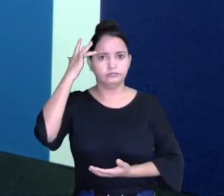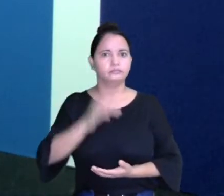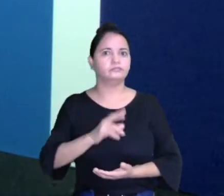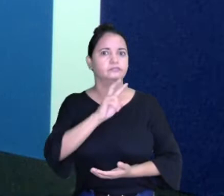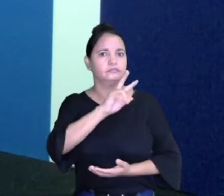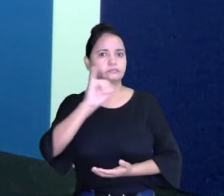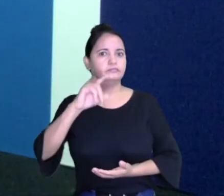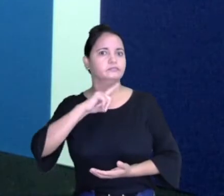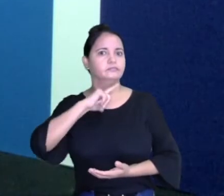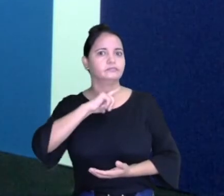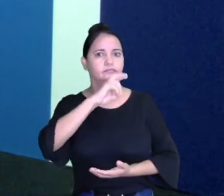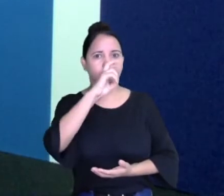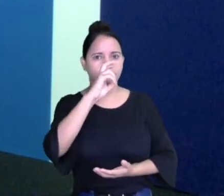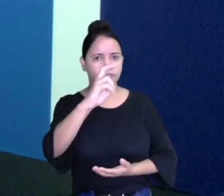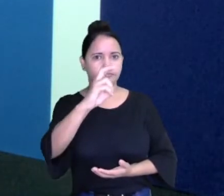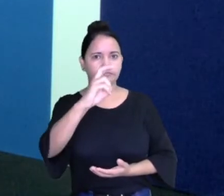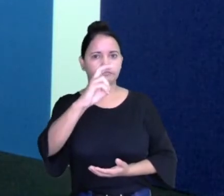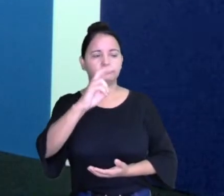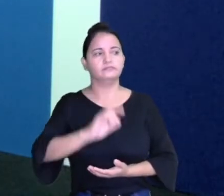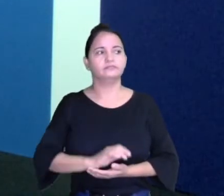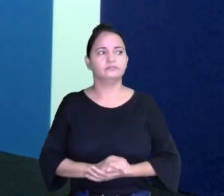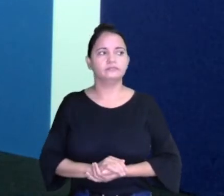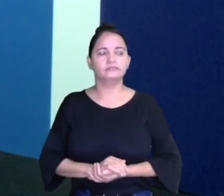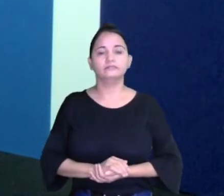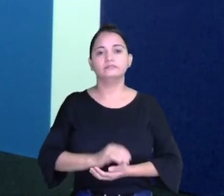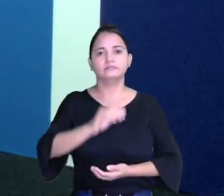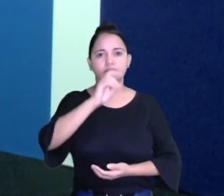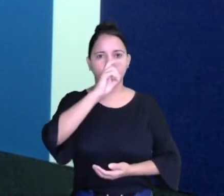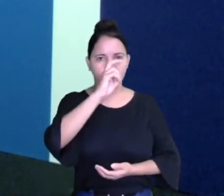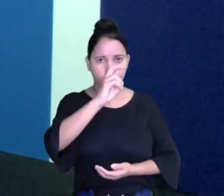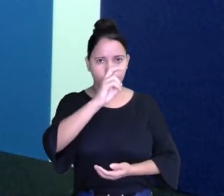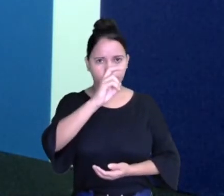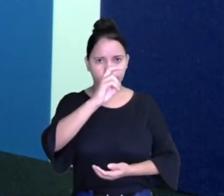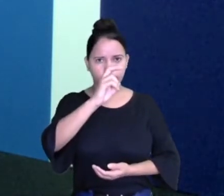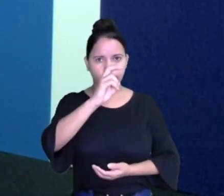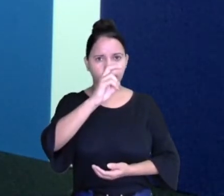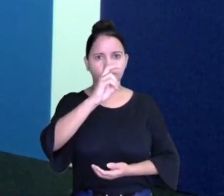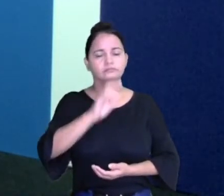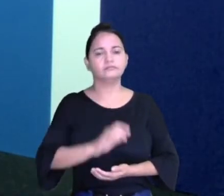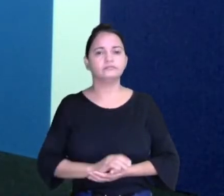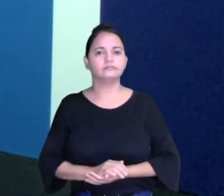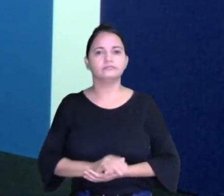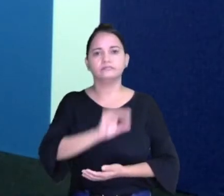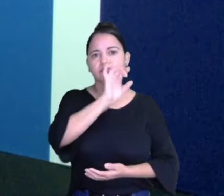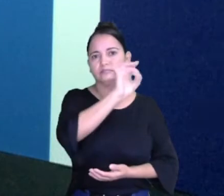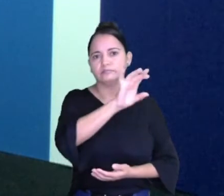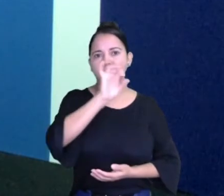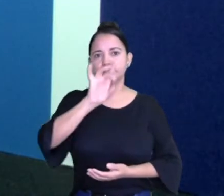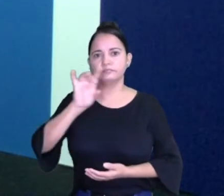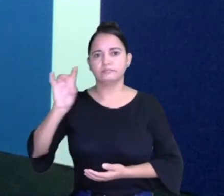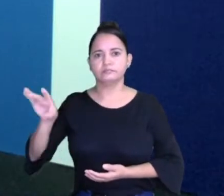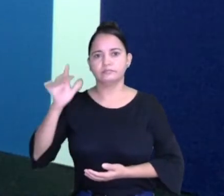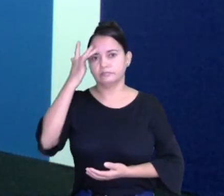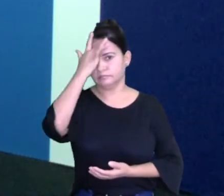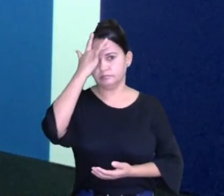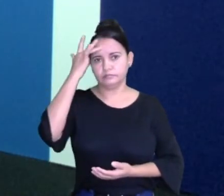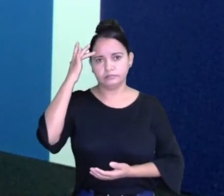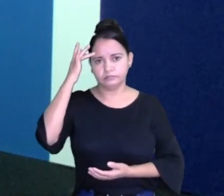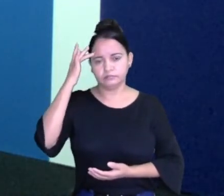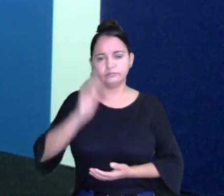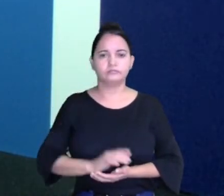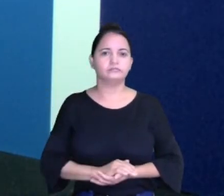5, né? Então, 5, 15 avos. Então, a cada pessoa, ele vai